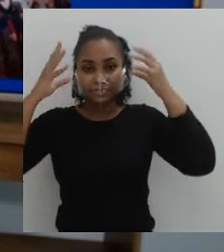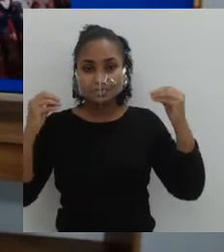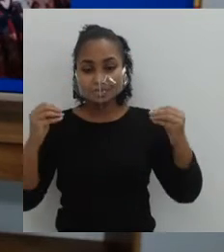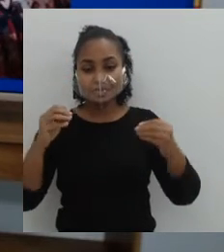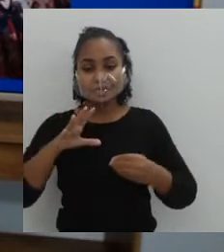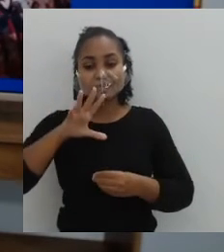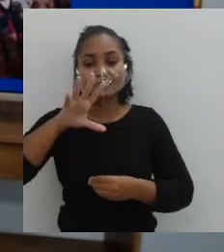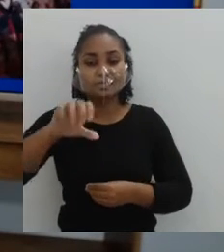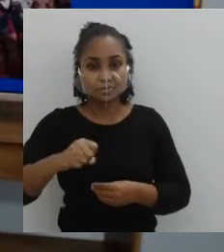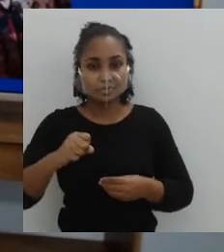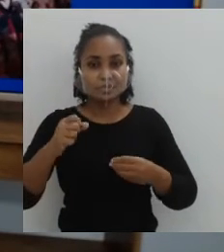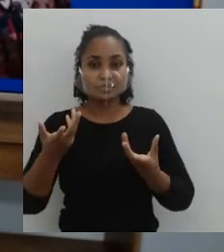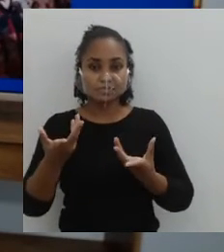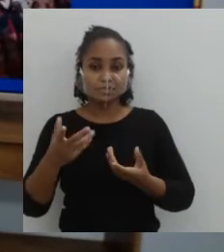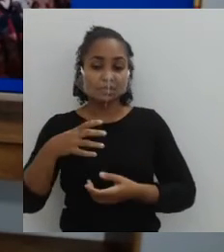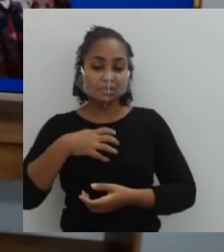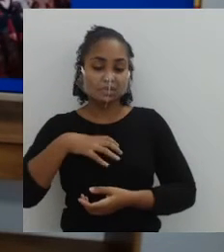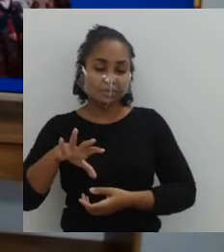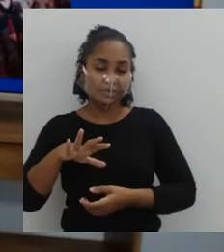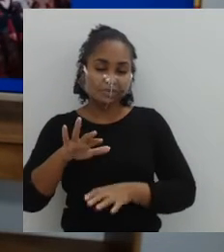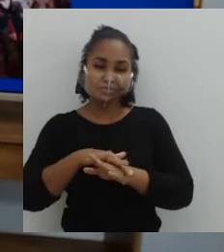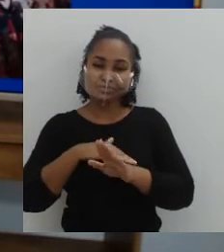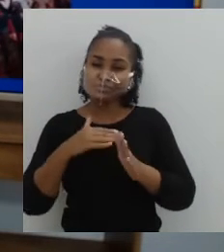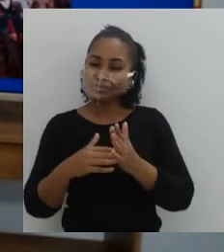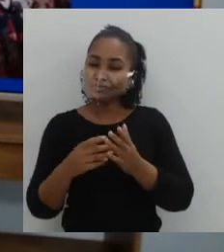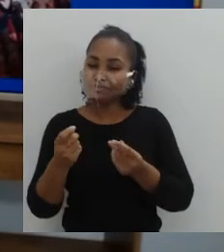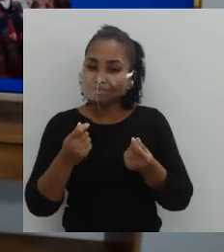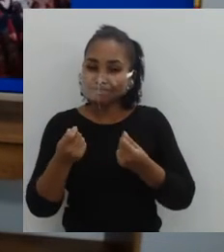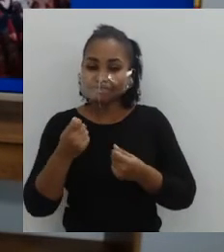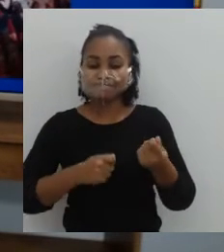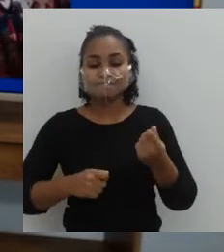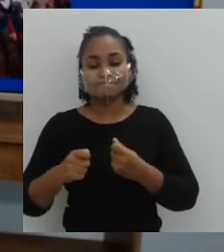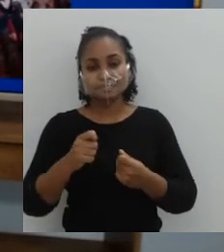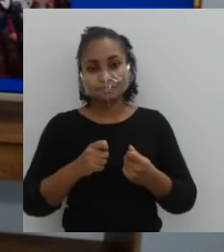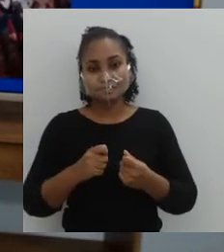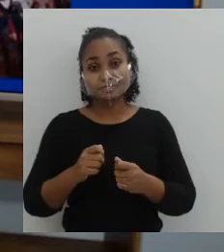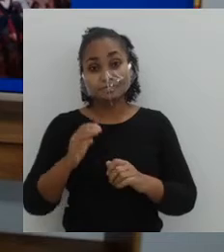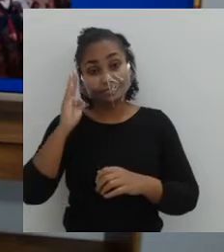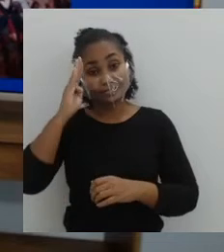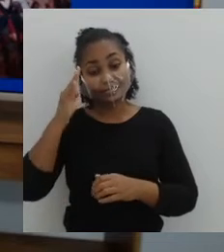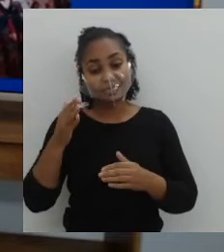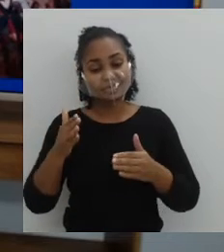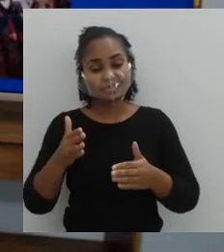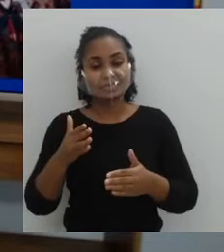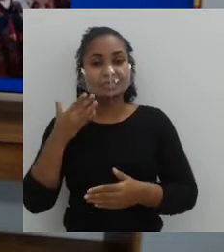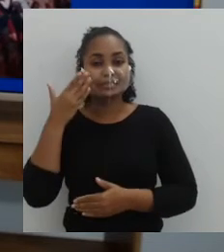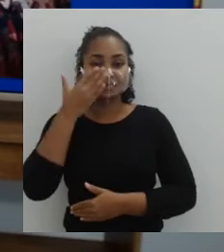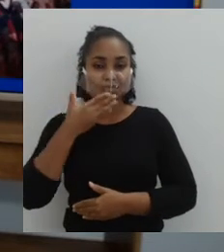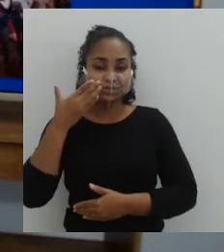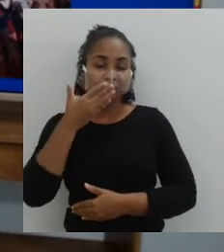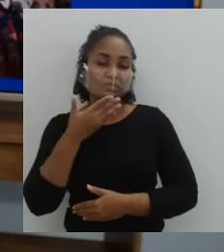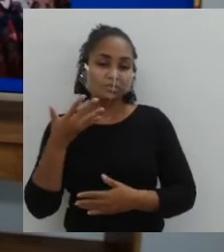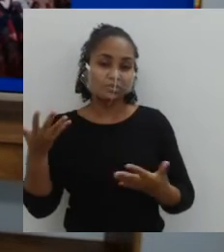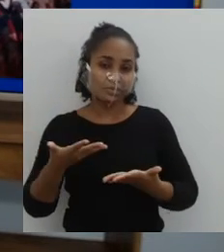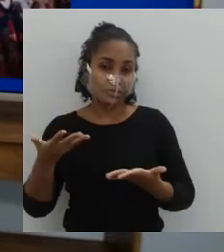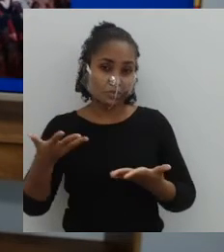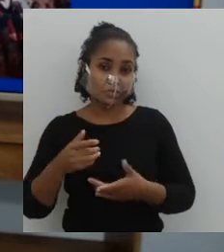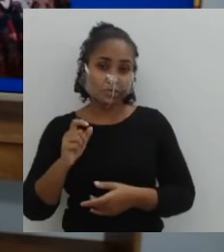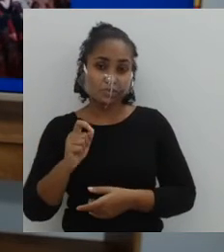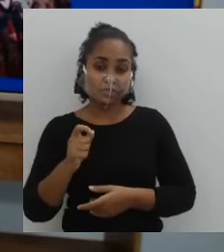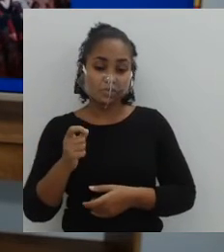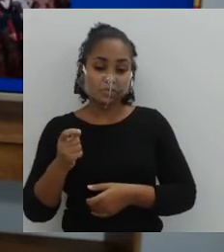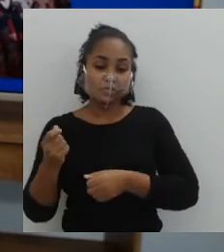Bahia. E aí, toda a riqueza que a Bahia tinha, principalmente do açúcar, agora vai ser escoado para